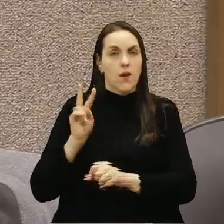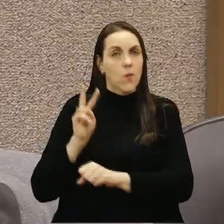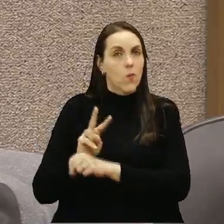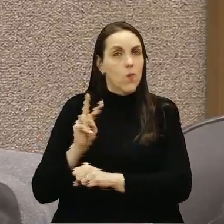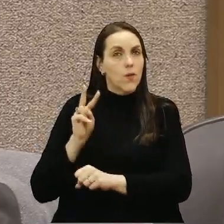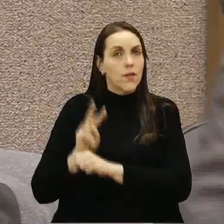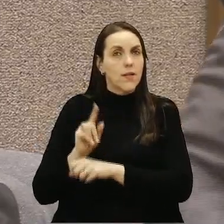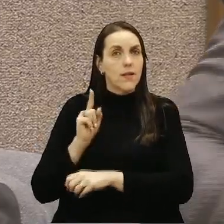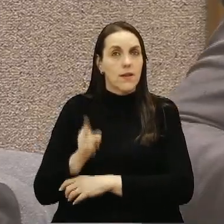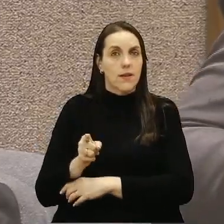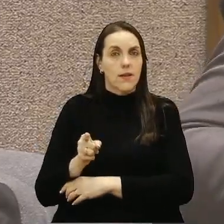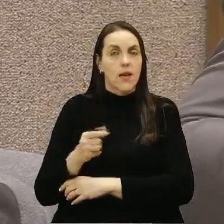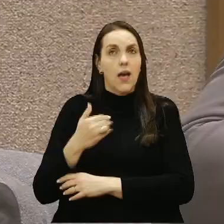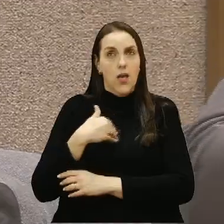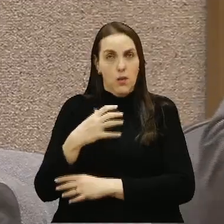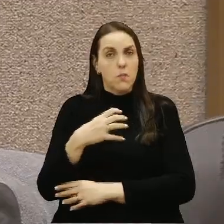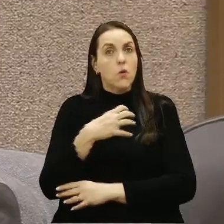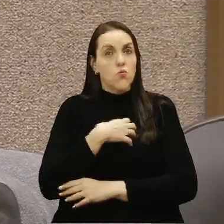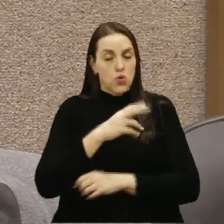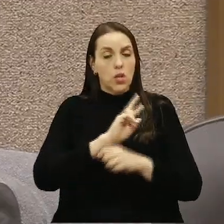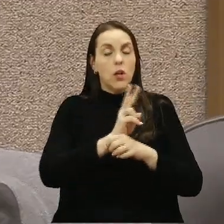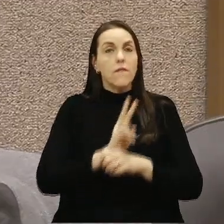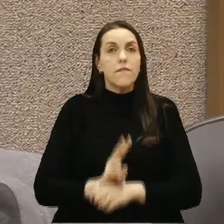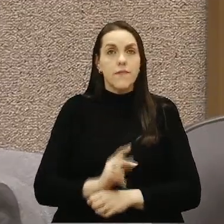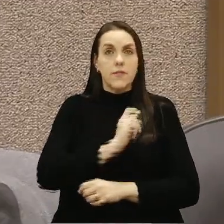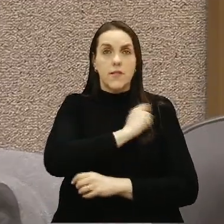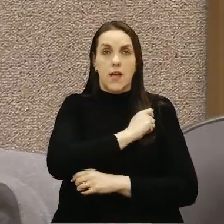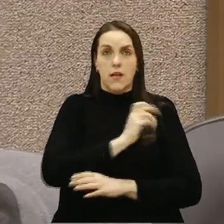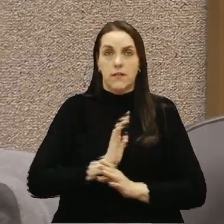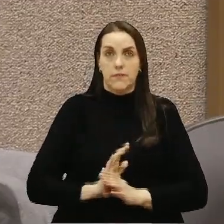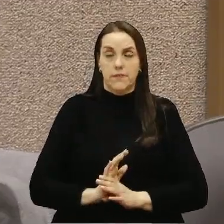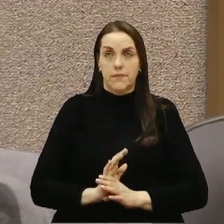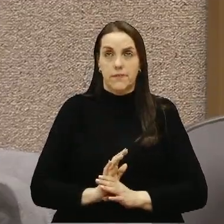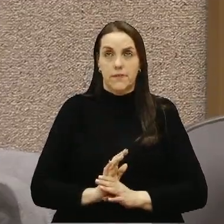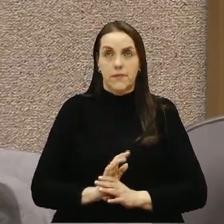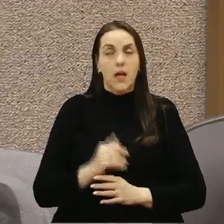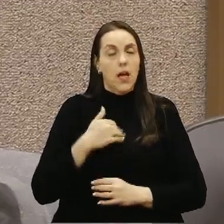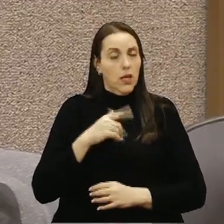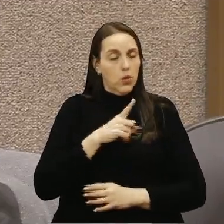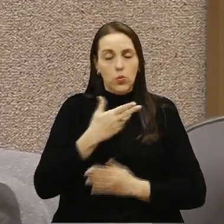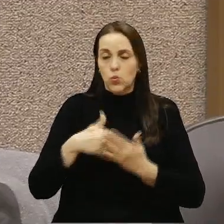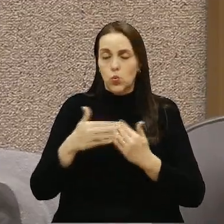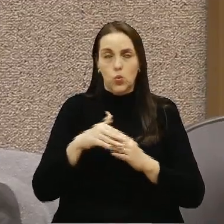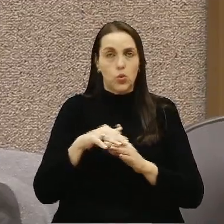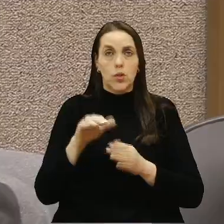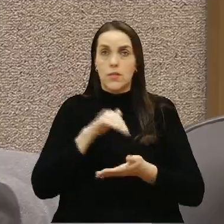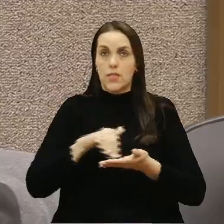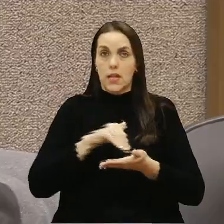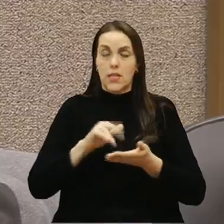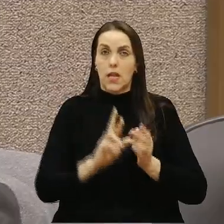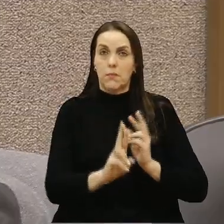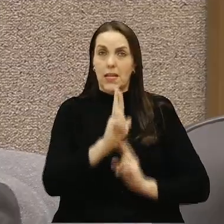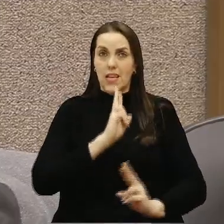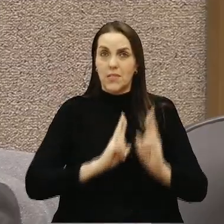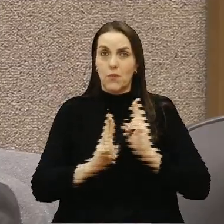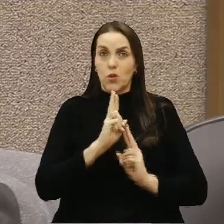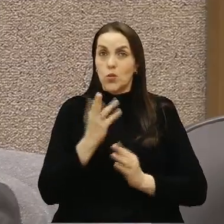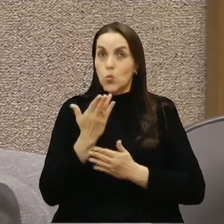Cuidado. Eu tenho o meu jeito de fiscalizar. E todos os secretários me dão um retorno.